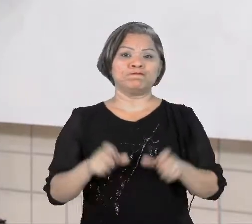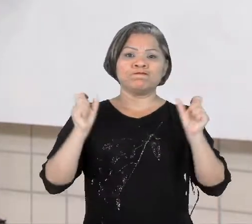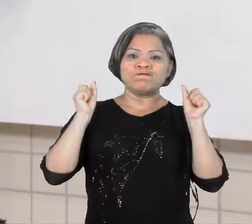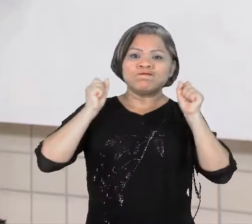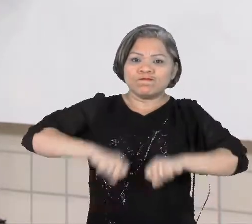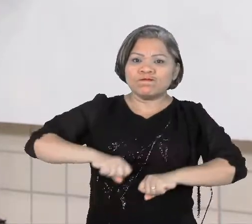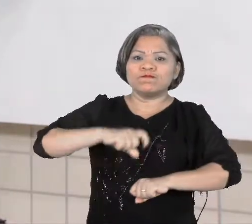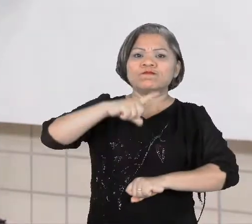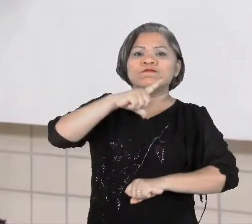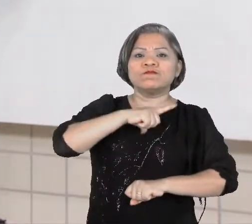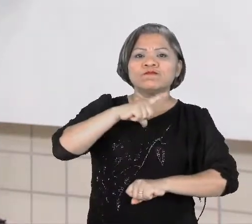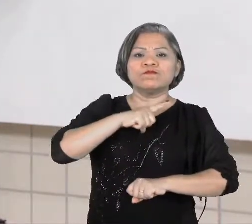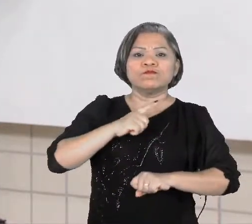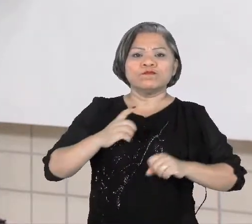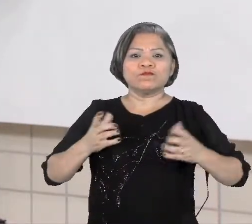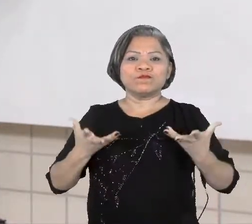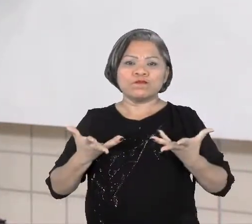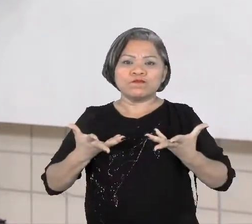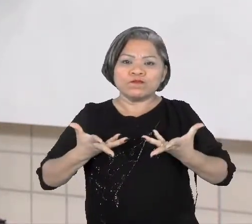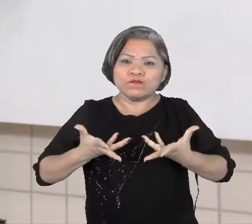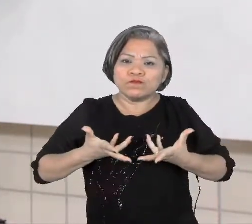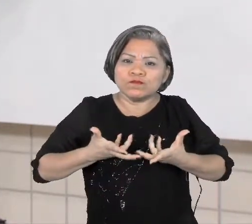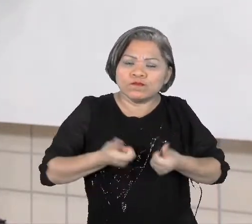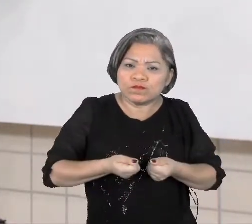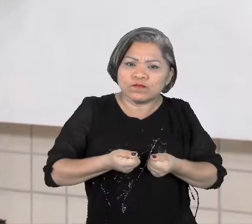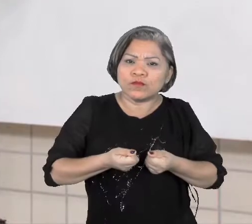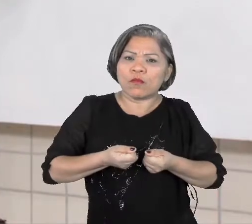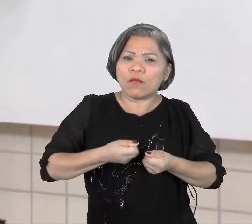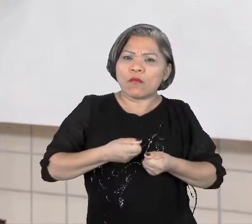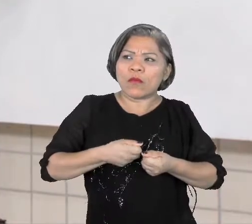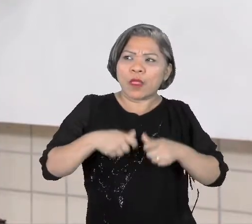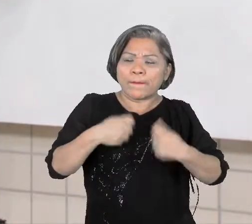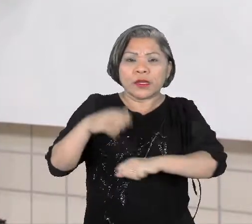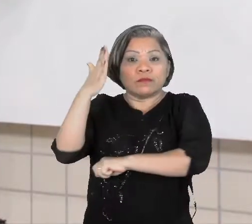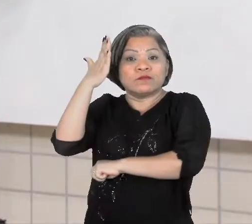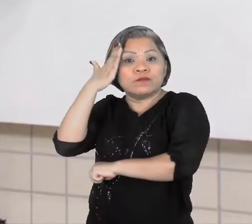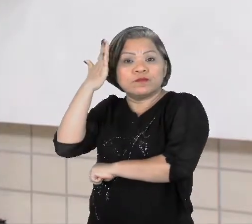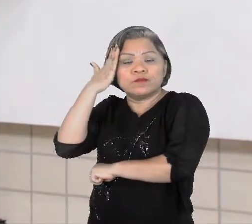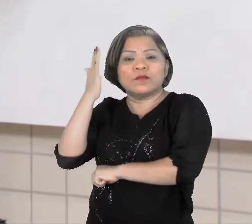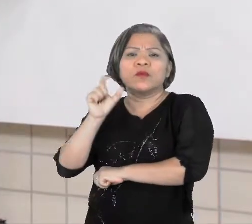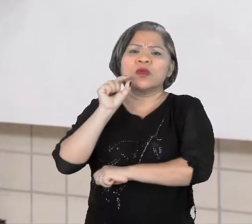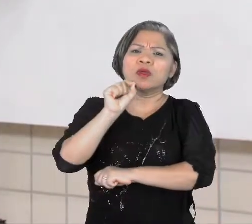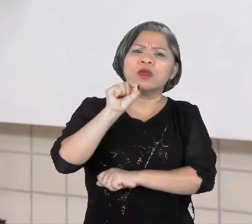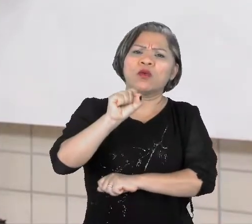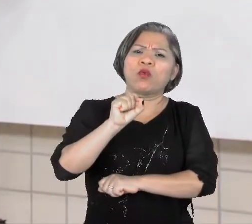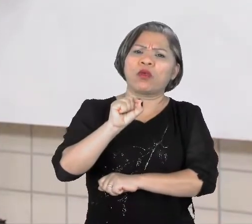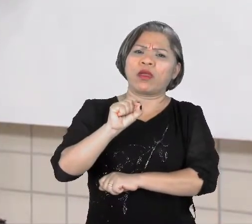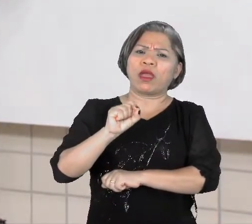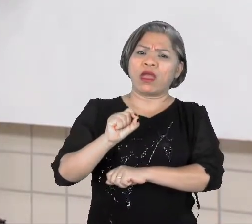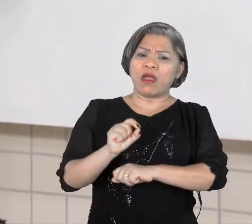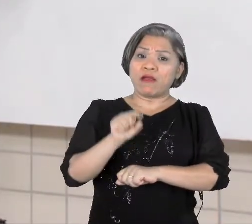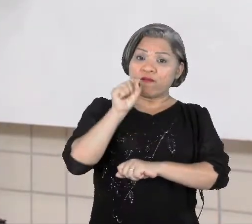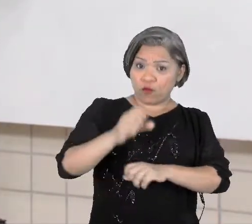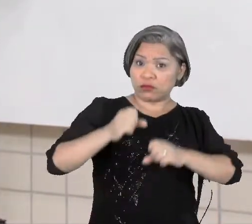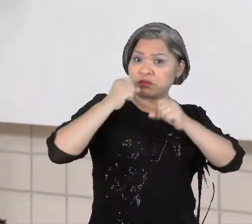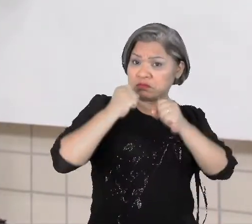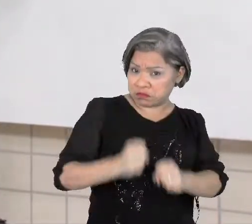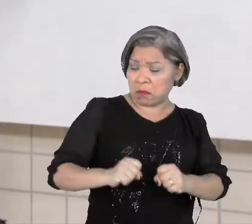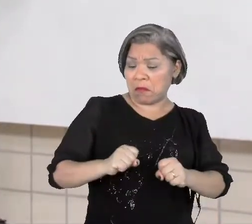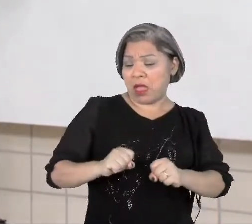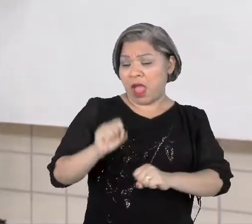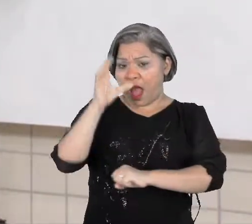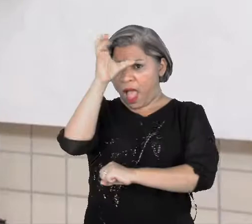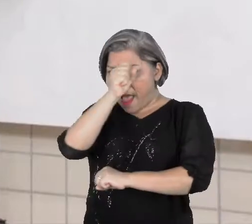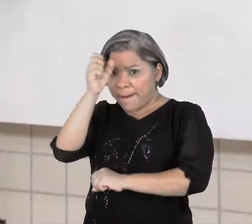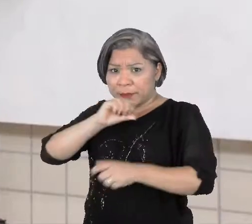capacitação, existe a necessidade de você entender que agora você precisa ser multitarefas, você precisa aprender a